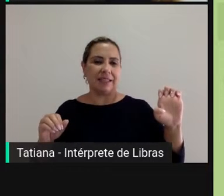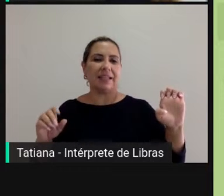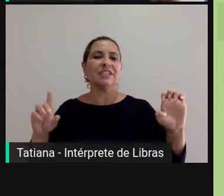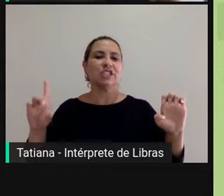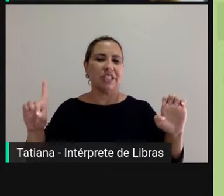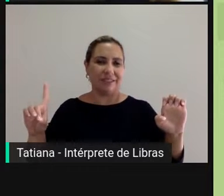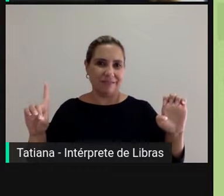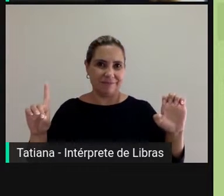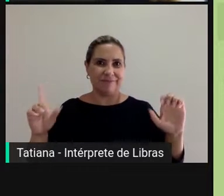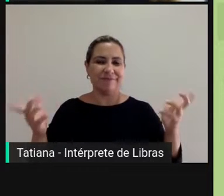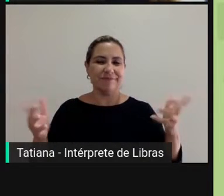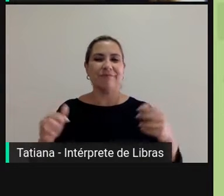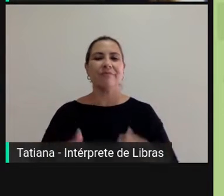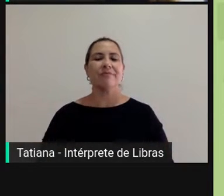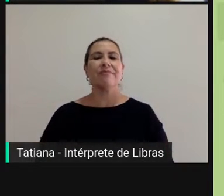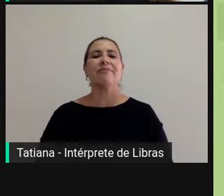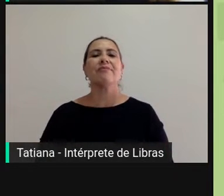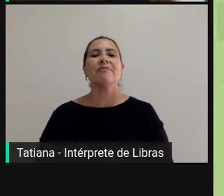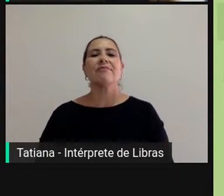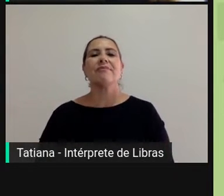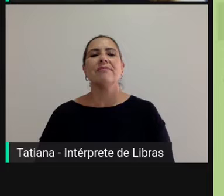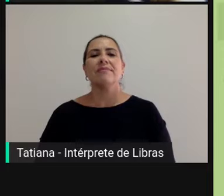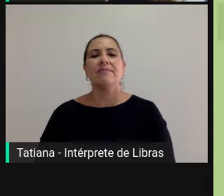Então, por fim, o que